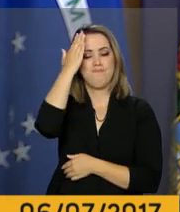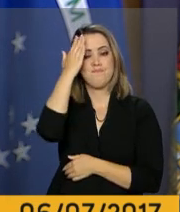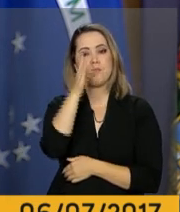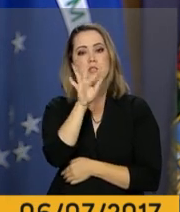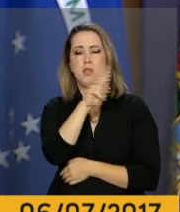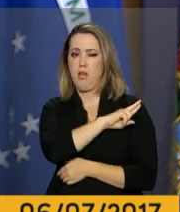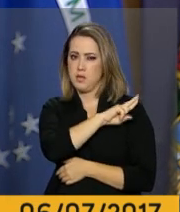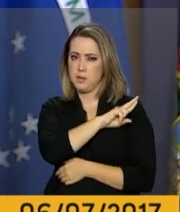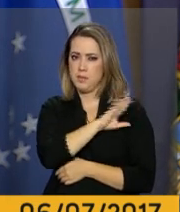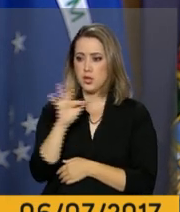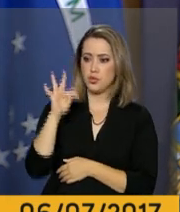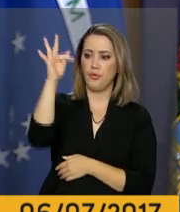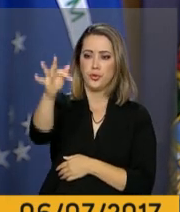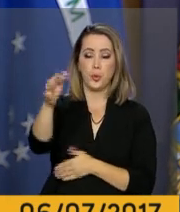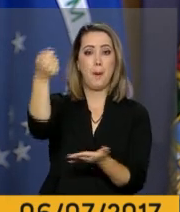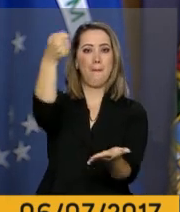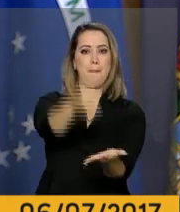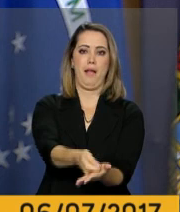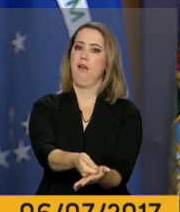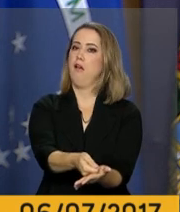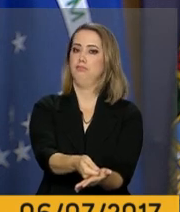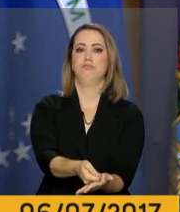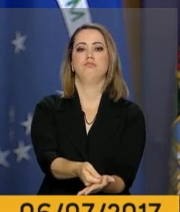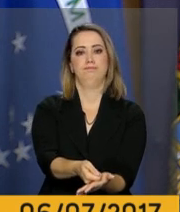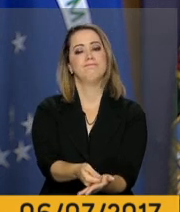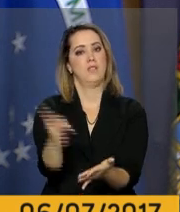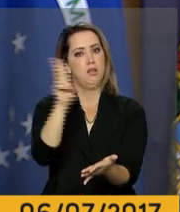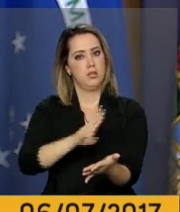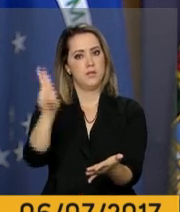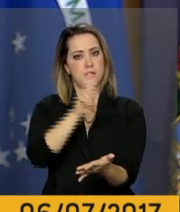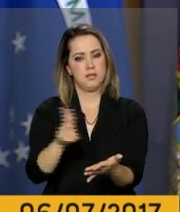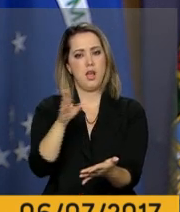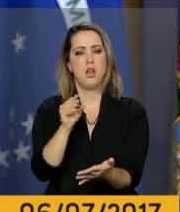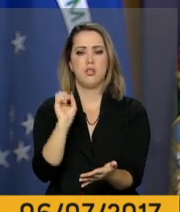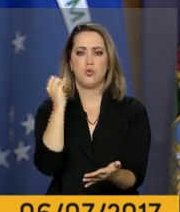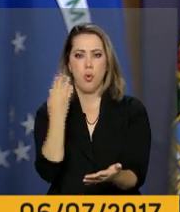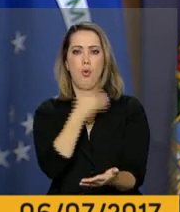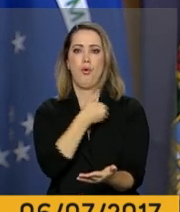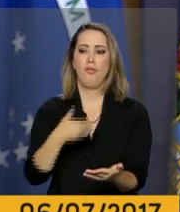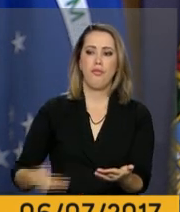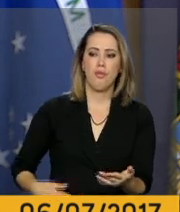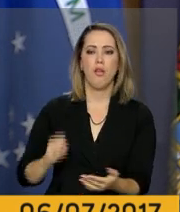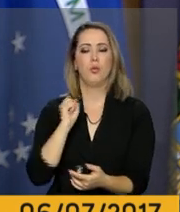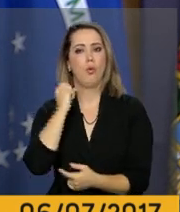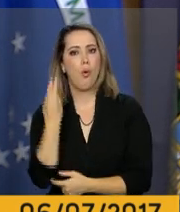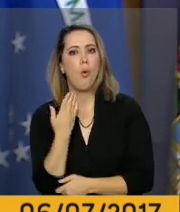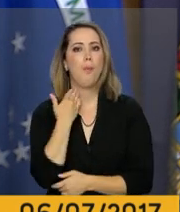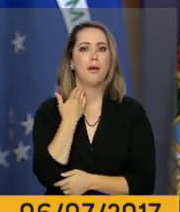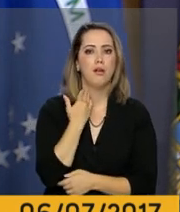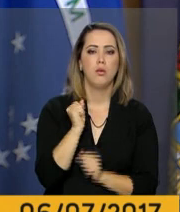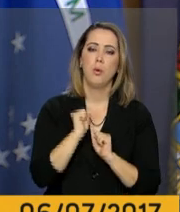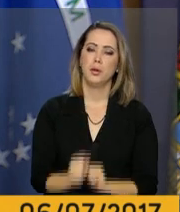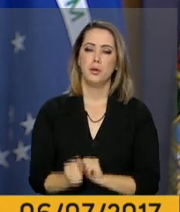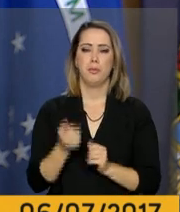ressarcir seja os cofres da universidade os cofres públicos ou cofre no caso de bancos que eventualmente possam